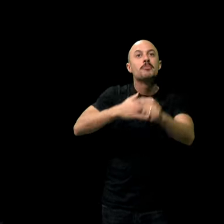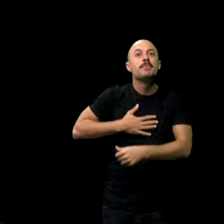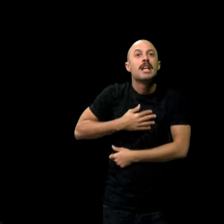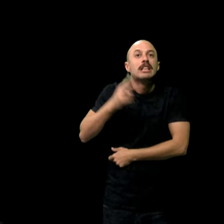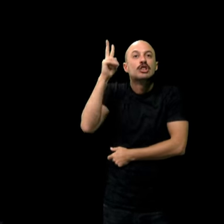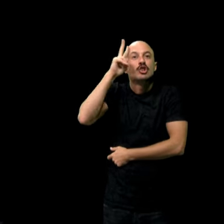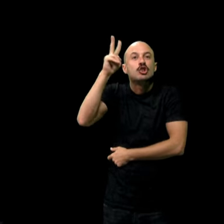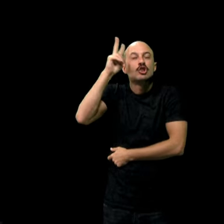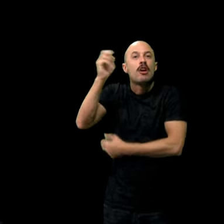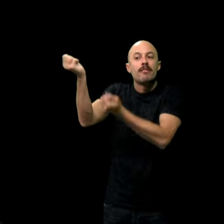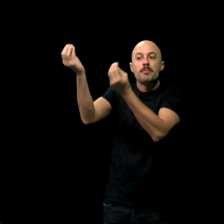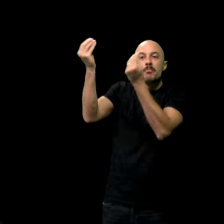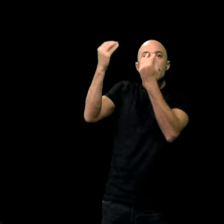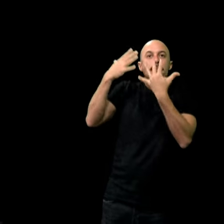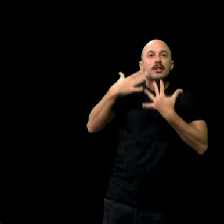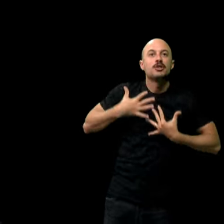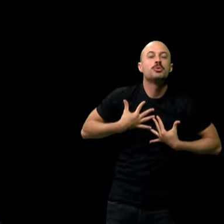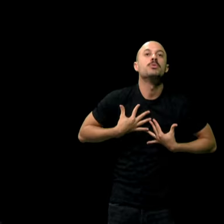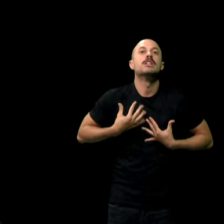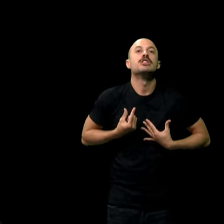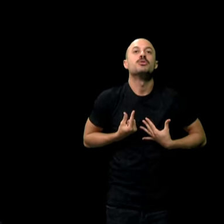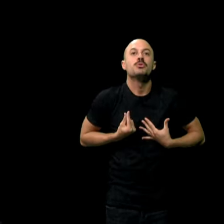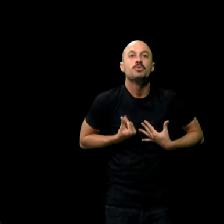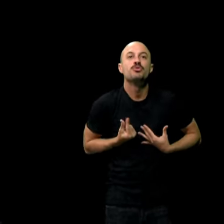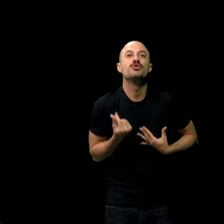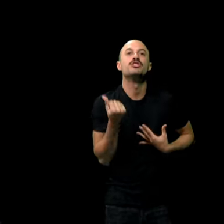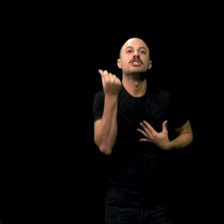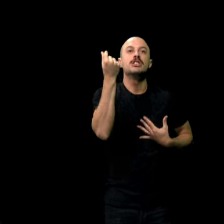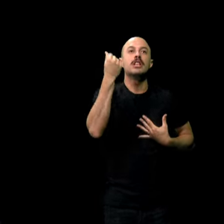Rede de franquias vestindo só os ricos.